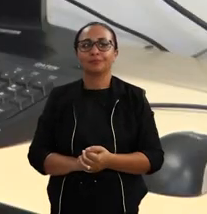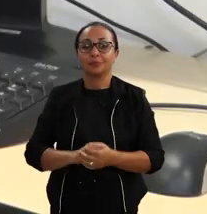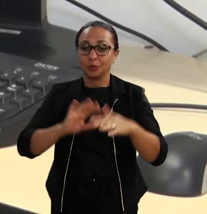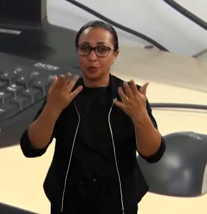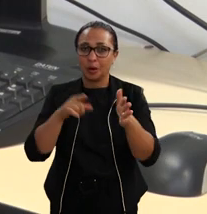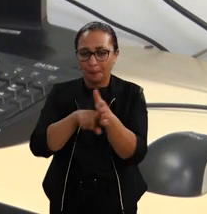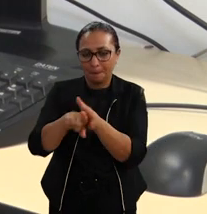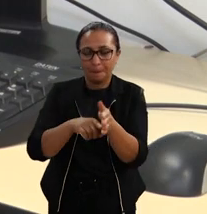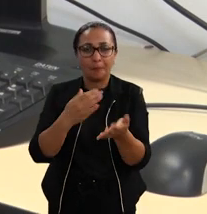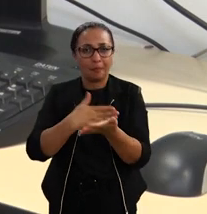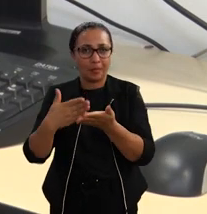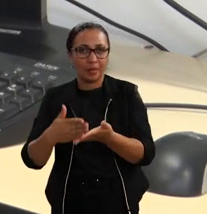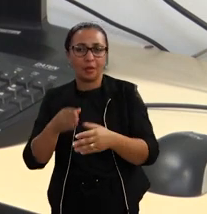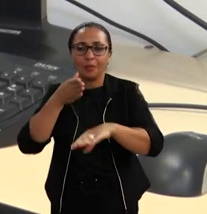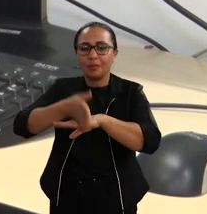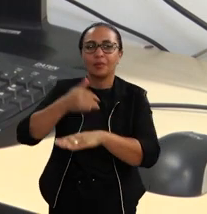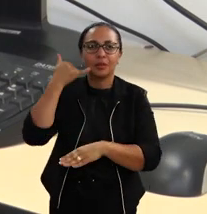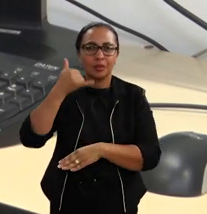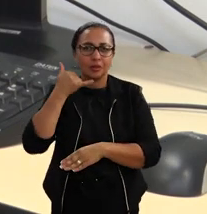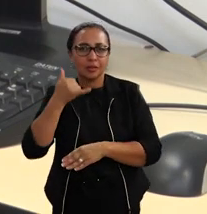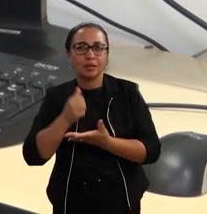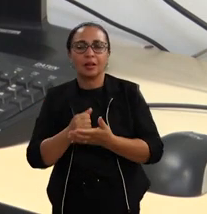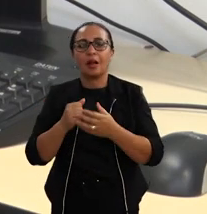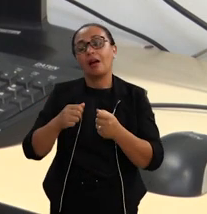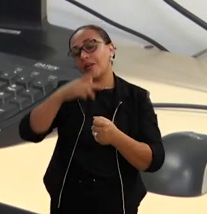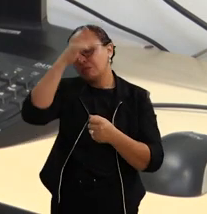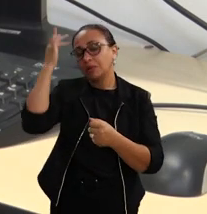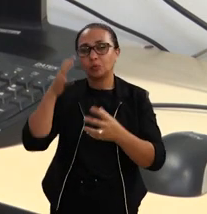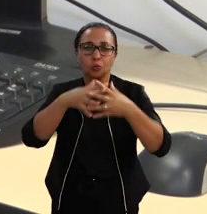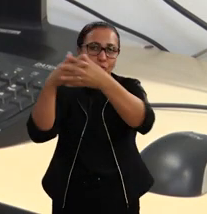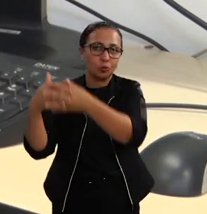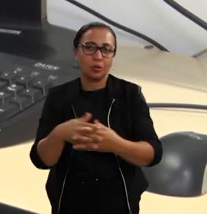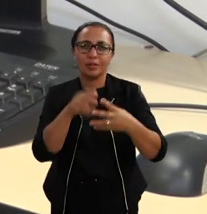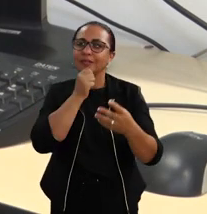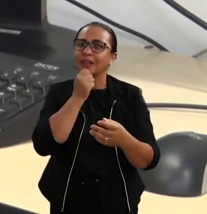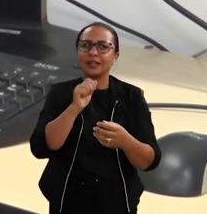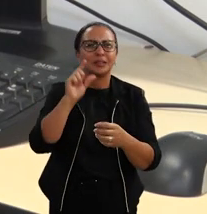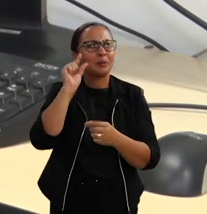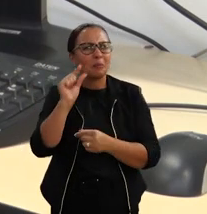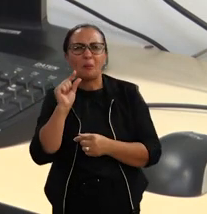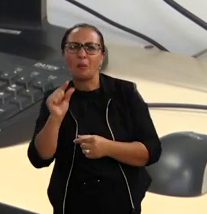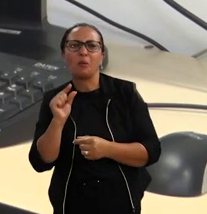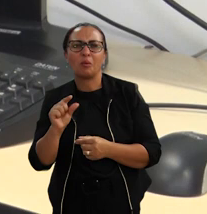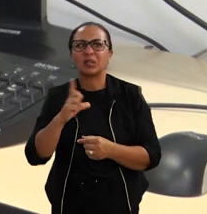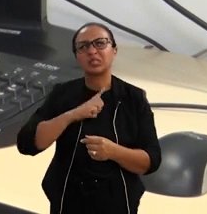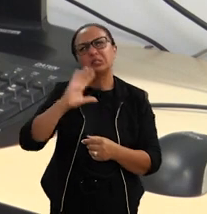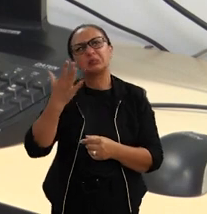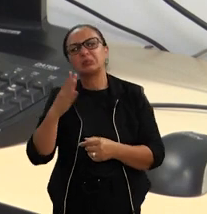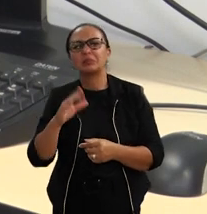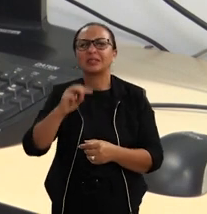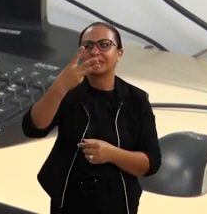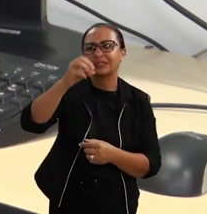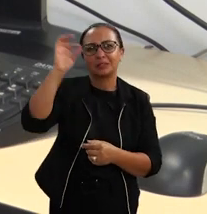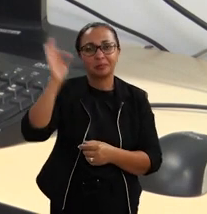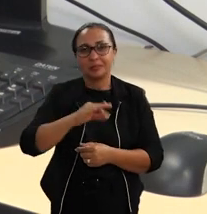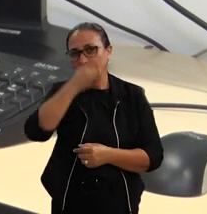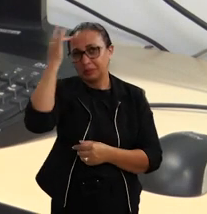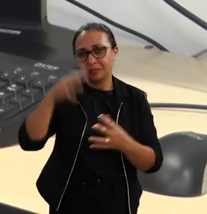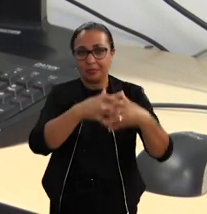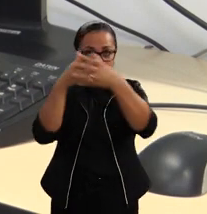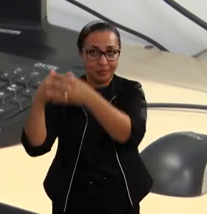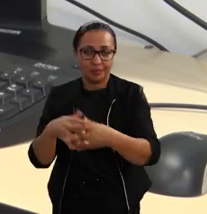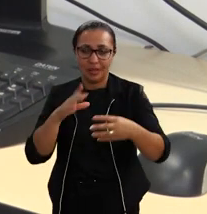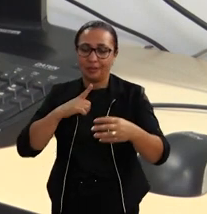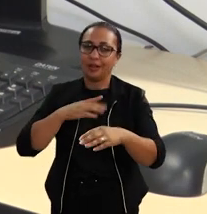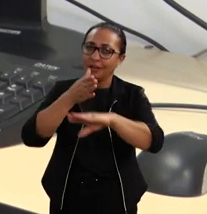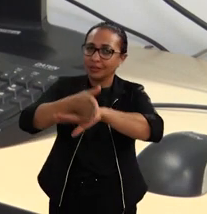Quando a pesquisa iniciou, o acesso ao celular pelos motoristas de caminhão ainda era muito escasso. A gente tinha mais ou menos 30%